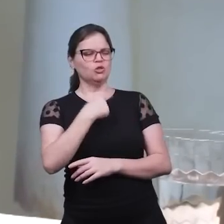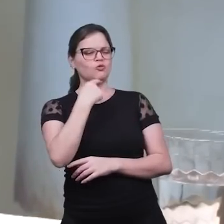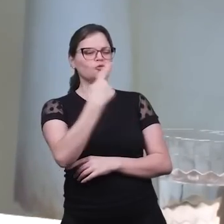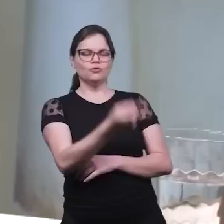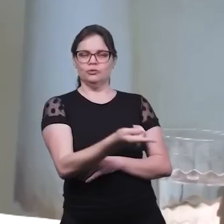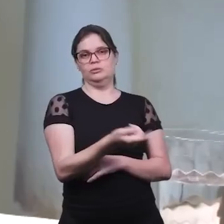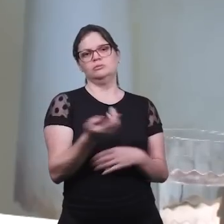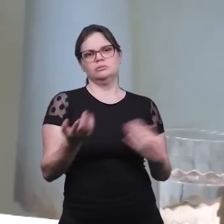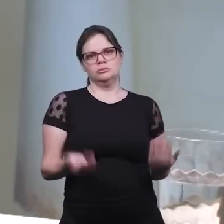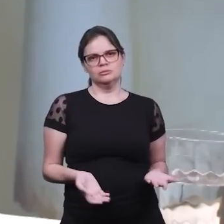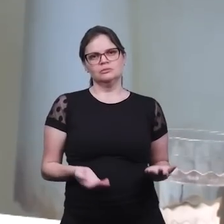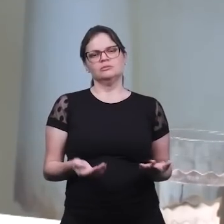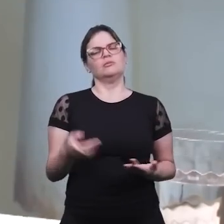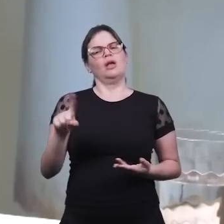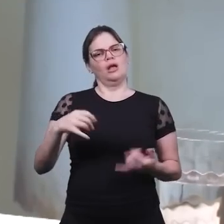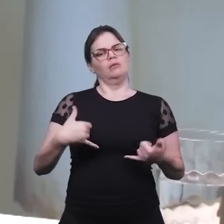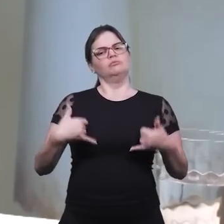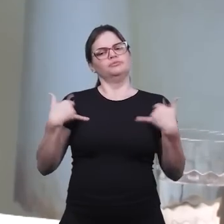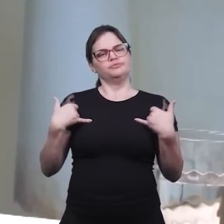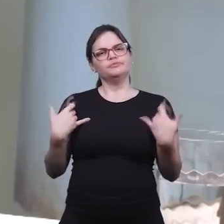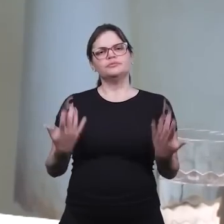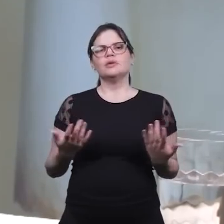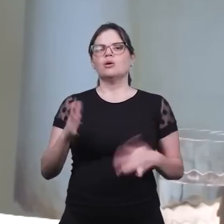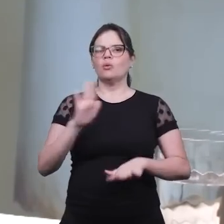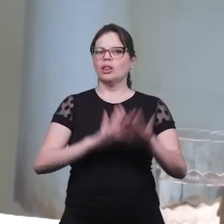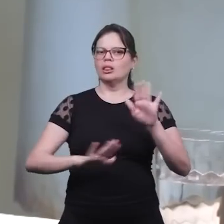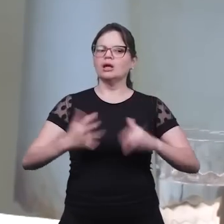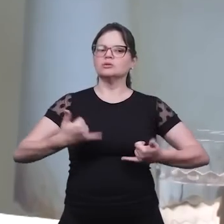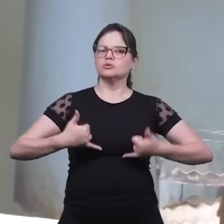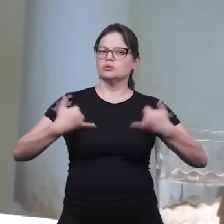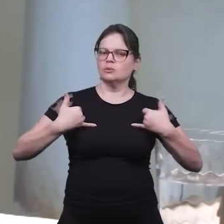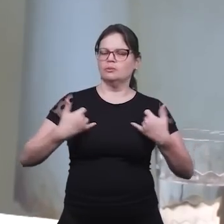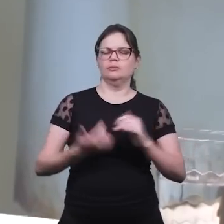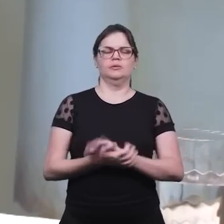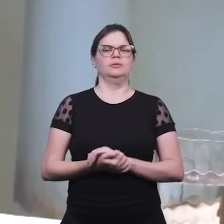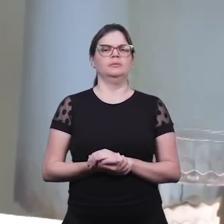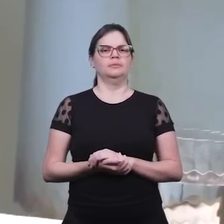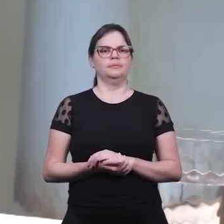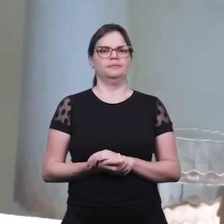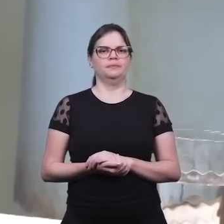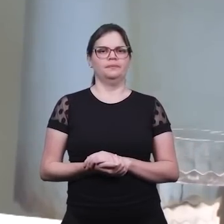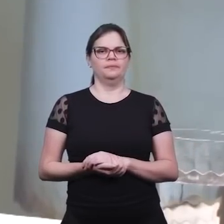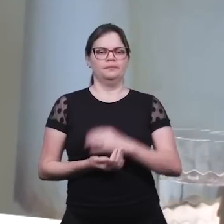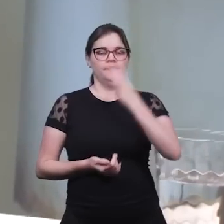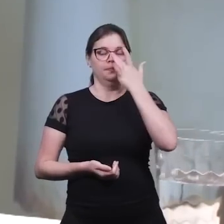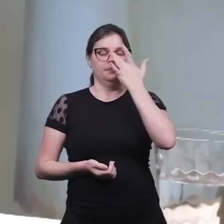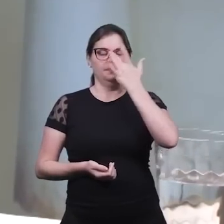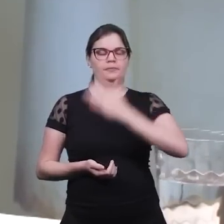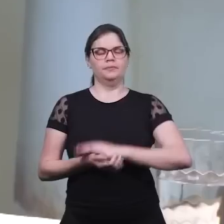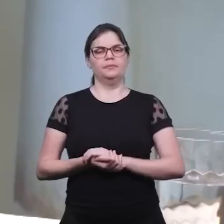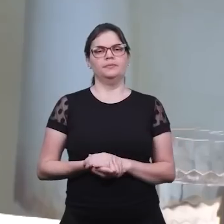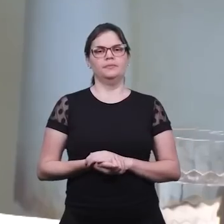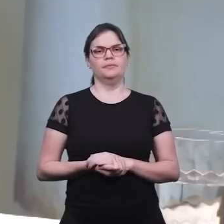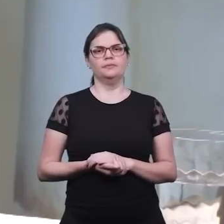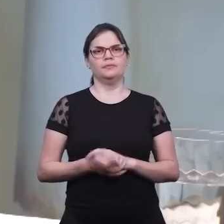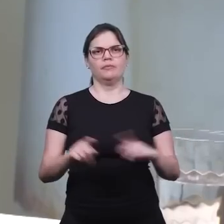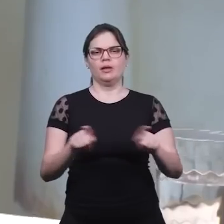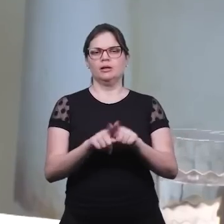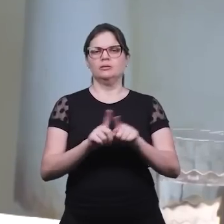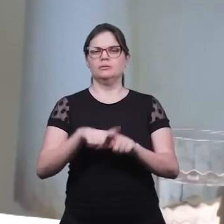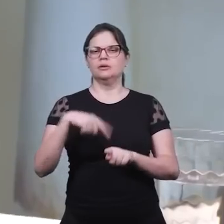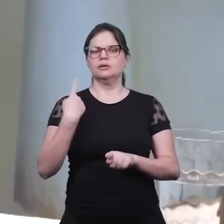morar, ninguém. Foi destruído Edom por causa disso. E outro ponto que nós temos que lembrar também aqui, quando nós comentamos